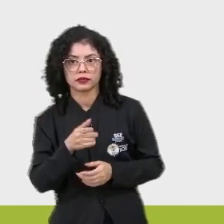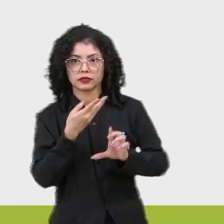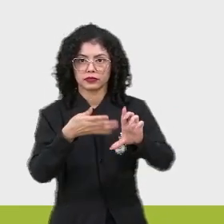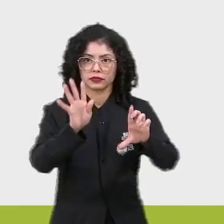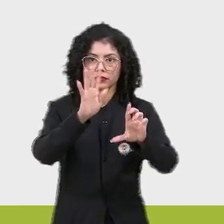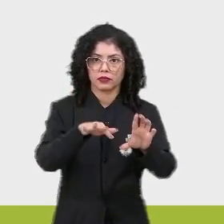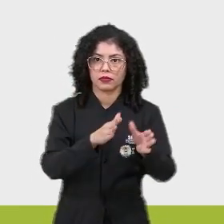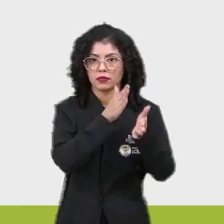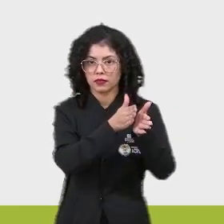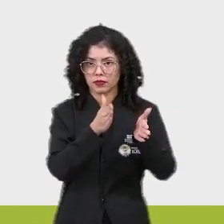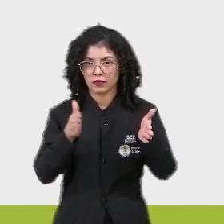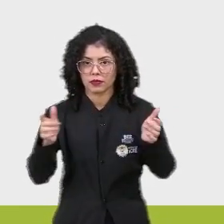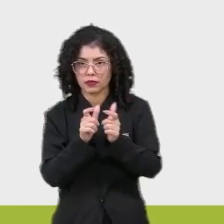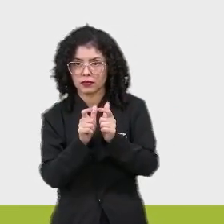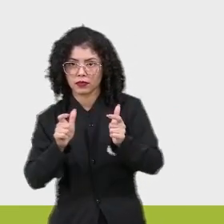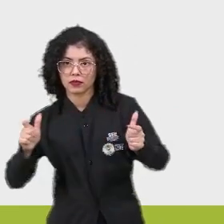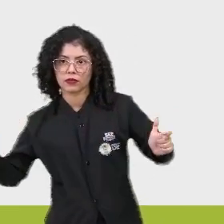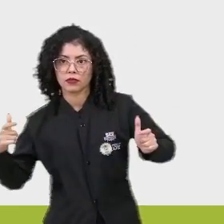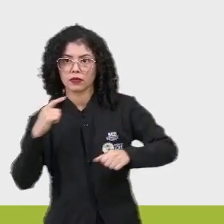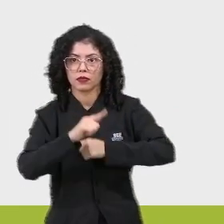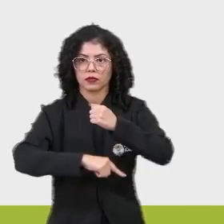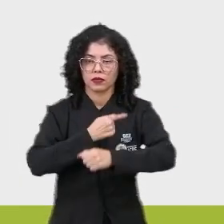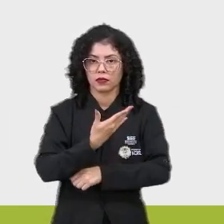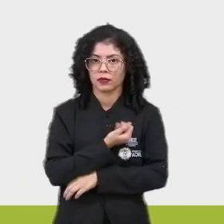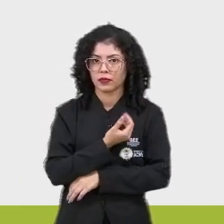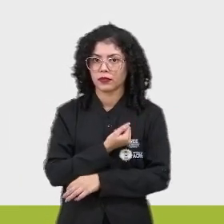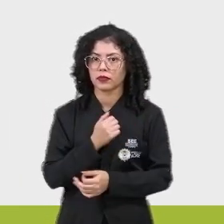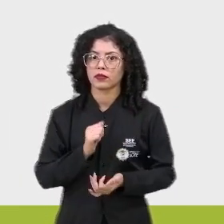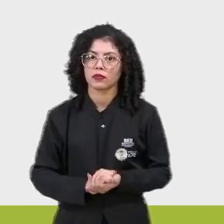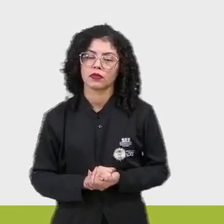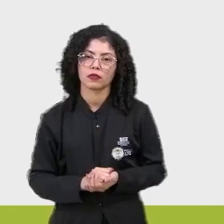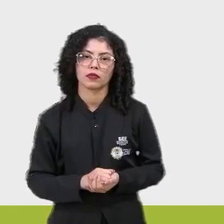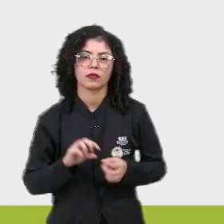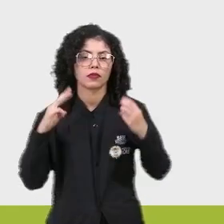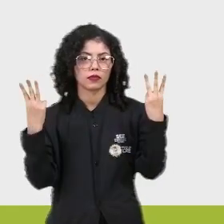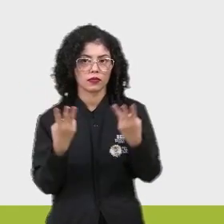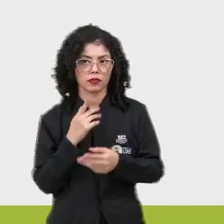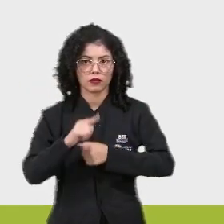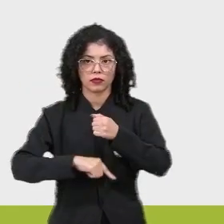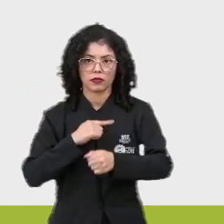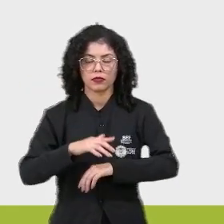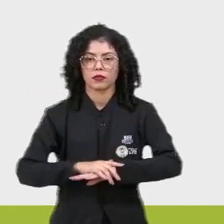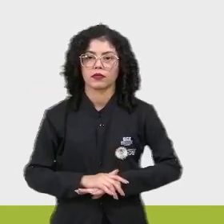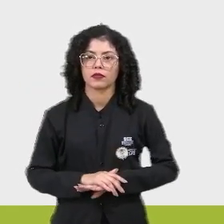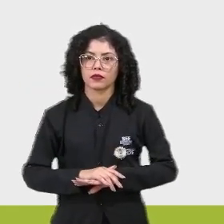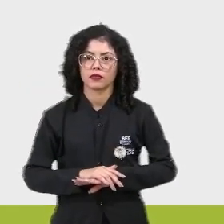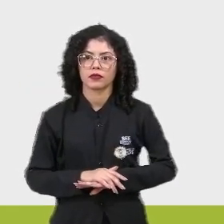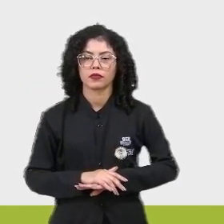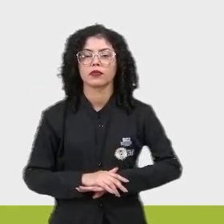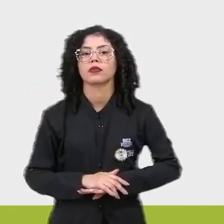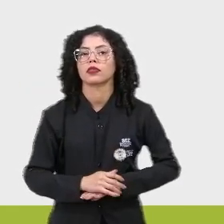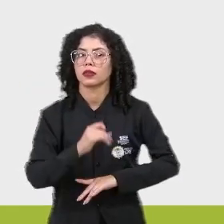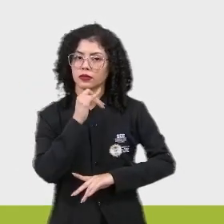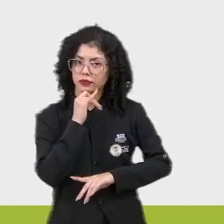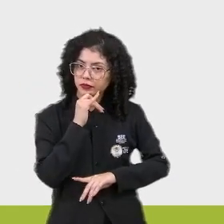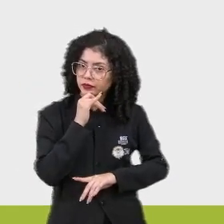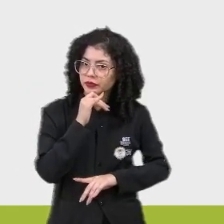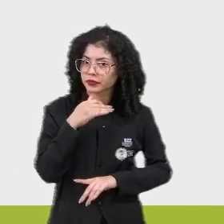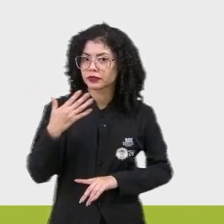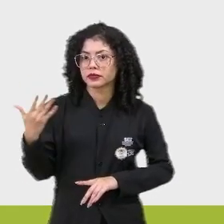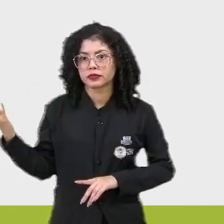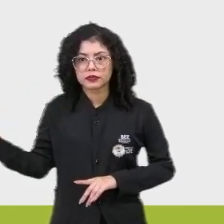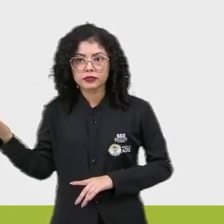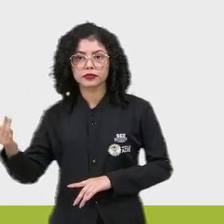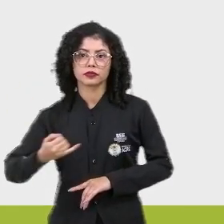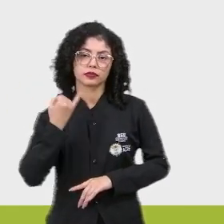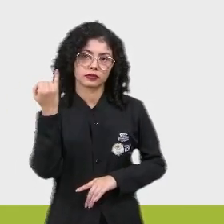uma tabela em ordem crescente de seu número atômico, ao invés de massa atômica. Então, Moseley, ele foi super importante,